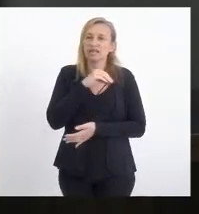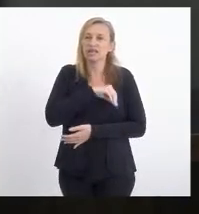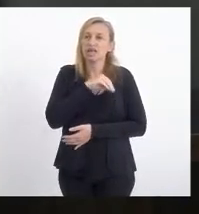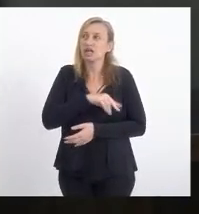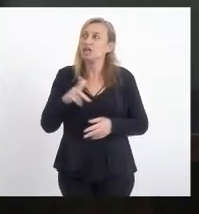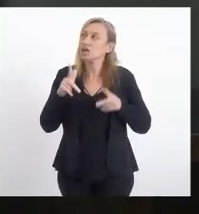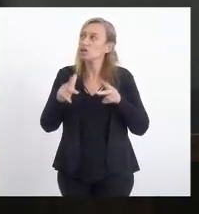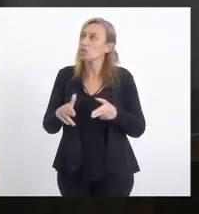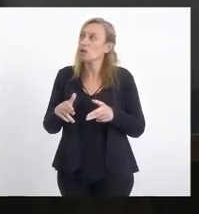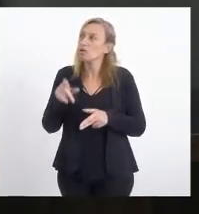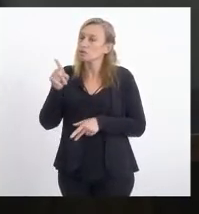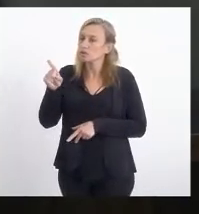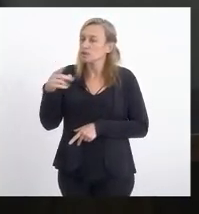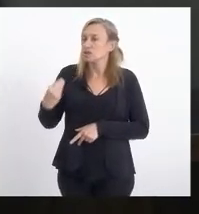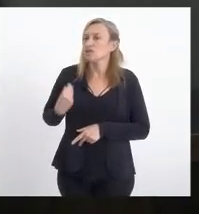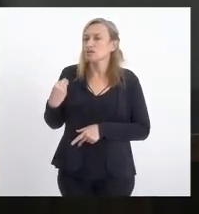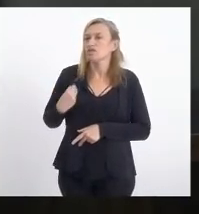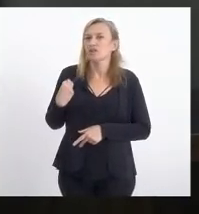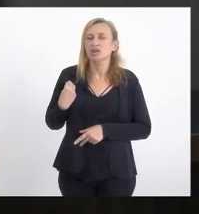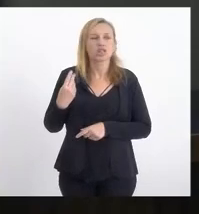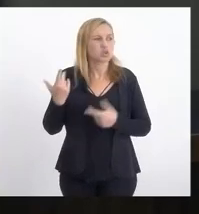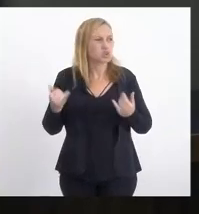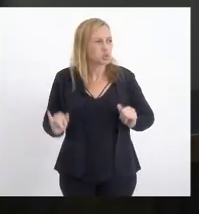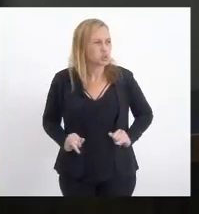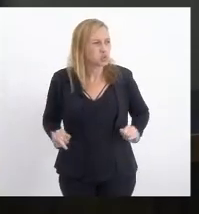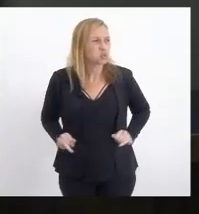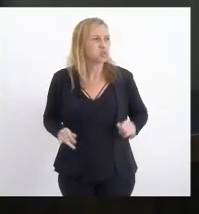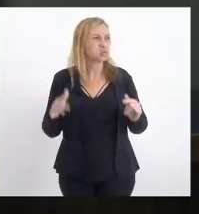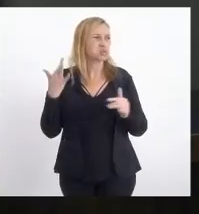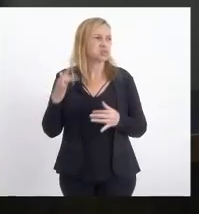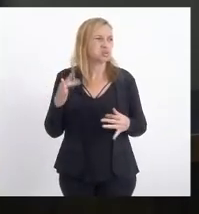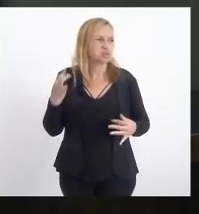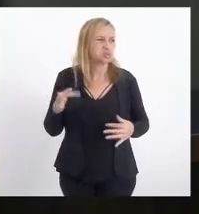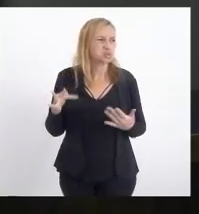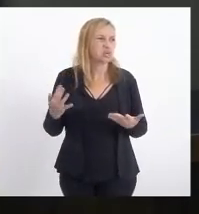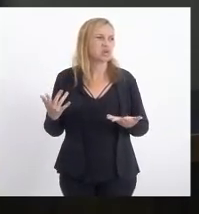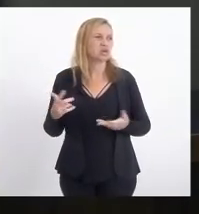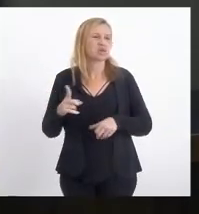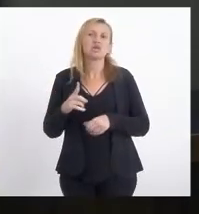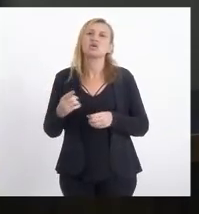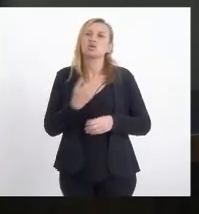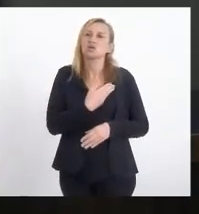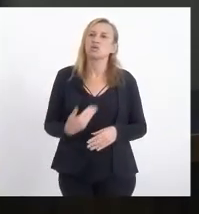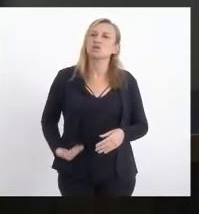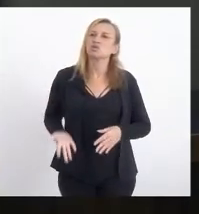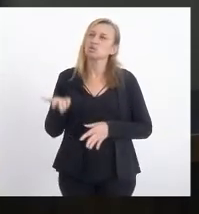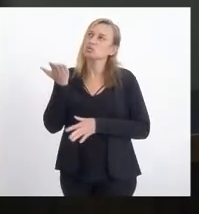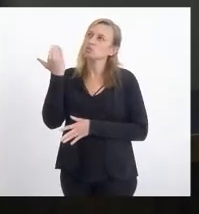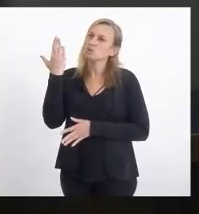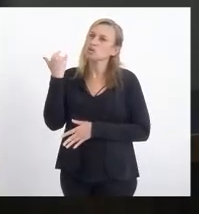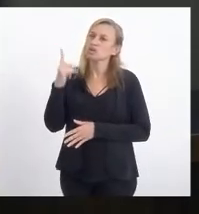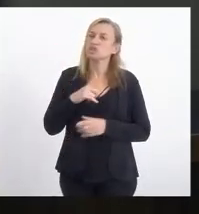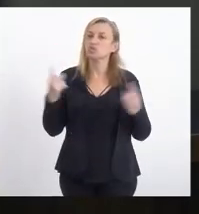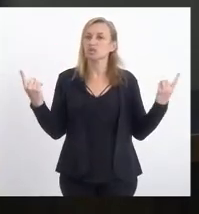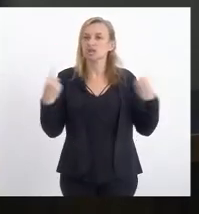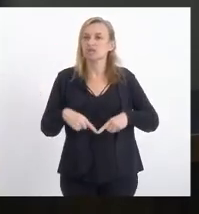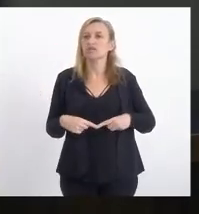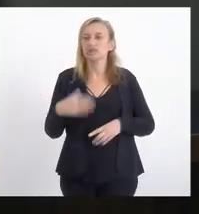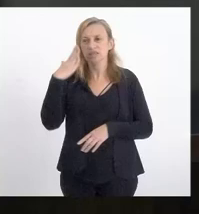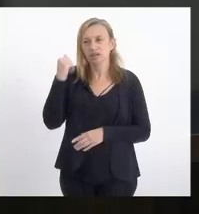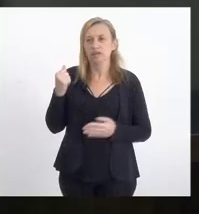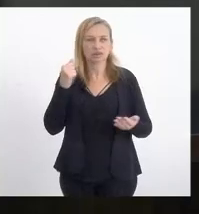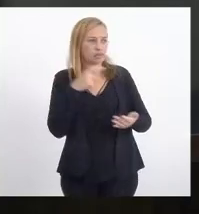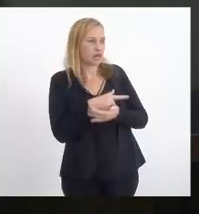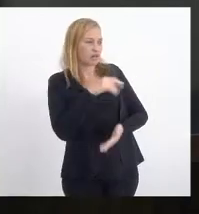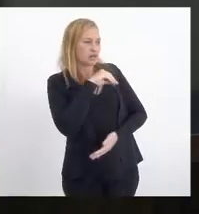aquela situação que os senhores viveram com muita dor com muita dificuldade quando o governador da época tinha ali o desafio de saber